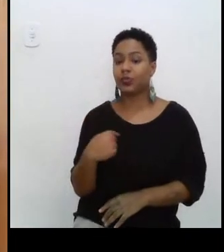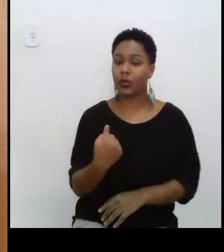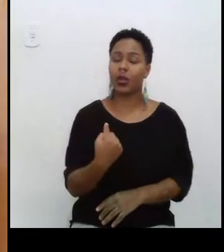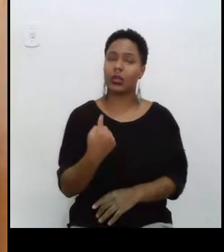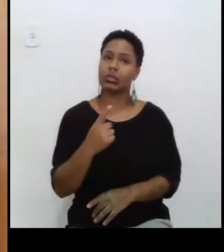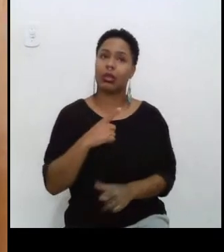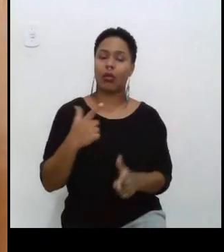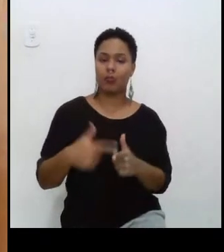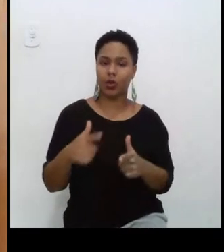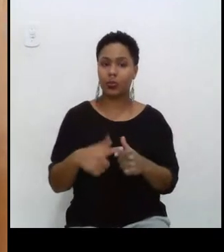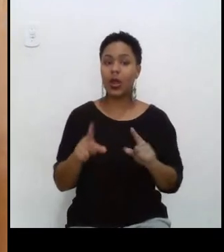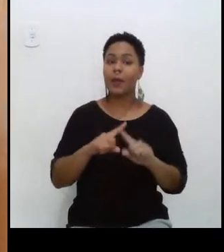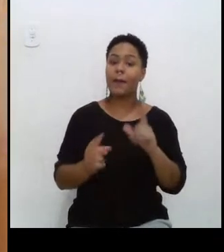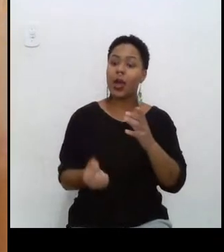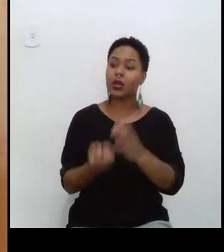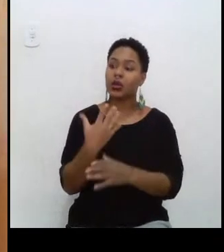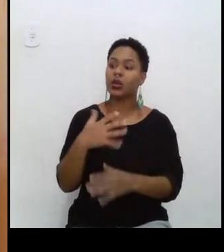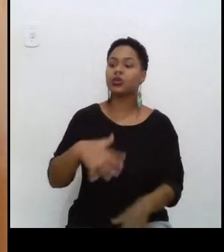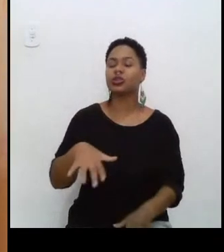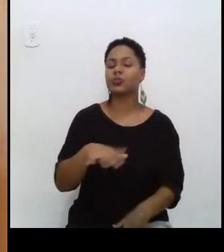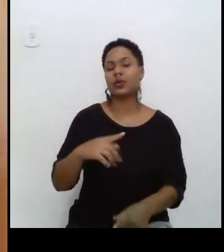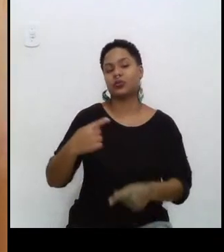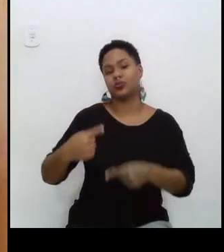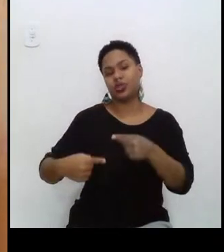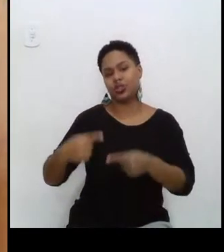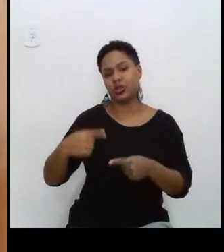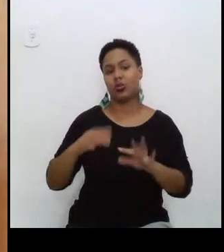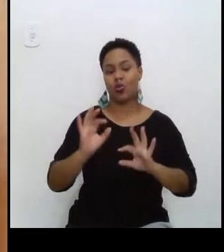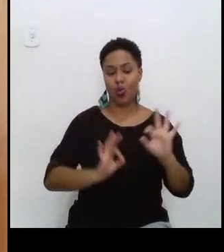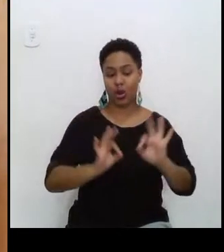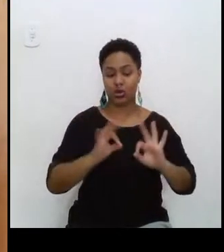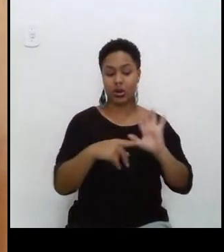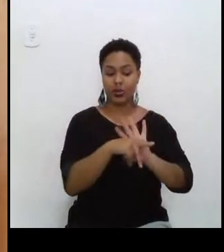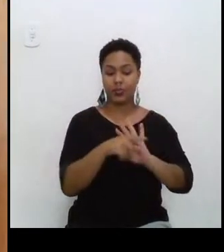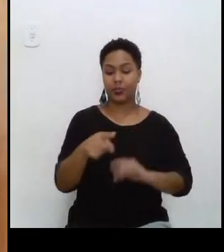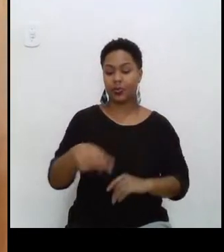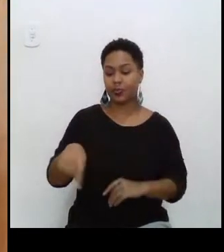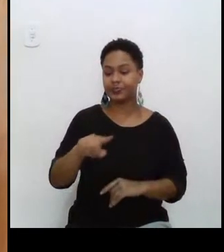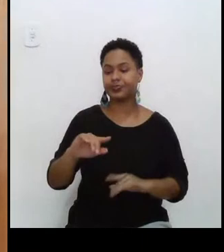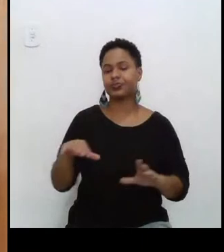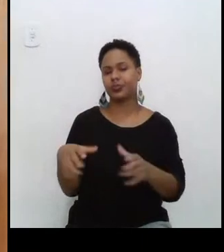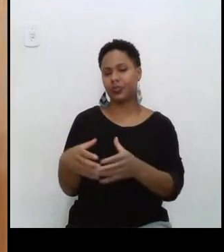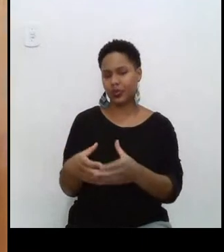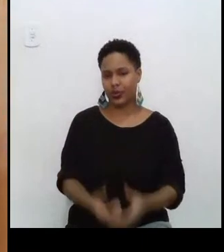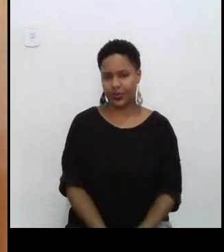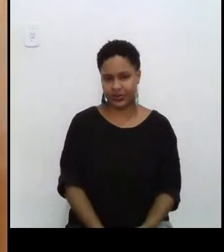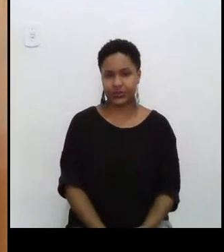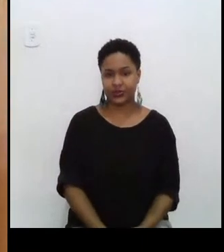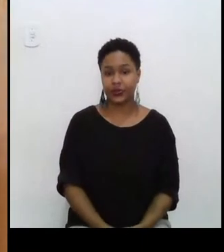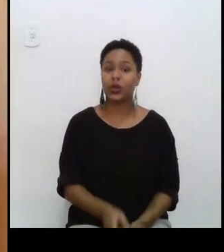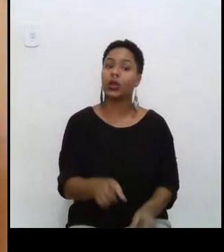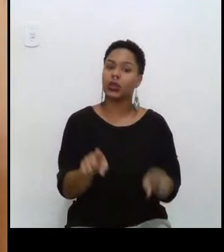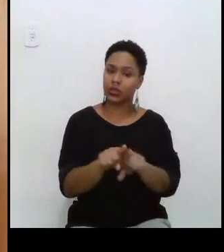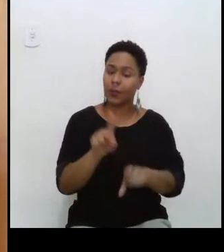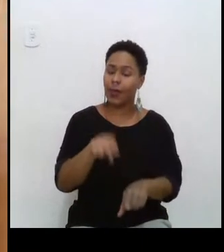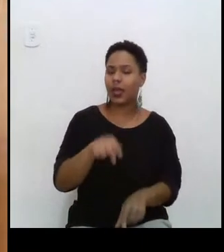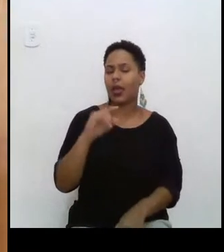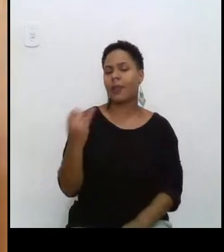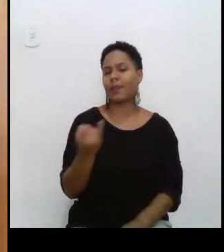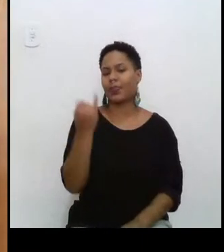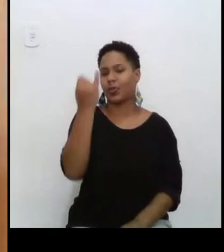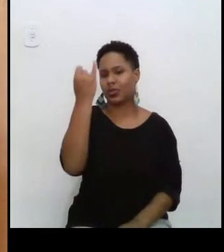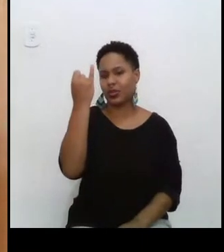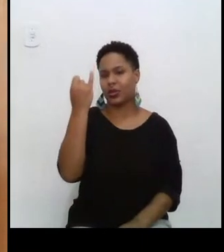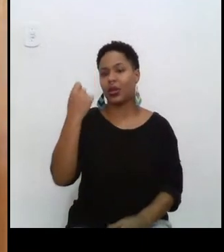aparece a mesma coisa pior e a sua mãe aparece aqui tá menos entrar não porque que ela absolutamente medicines ao